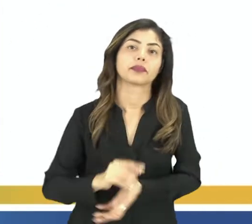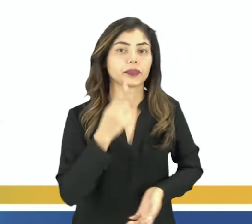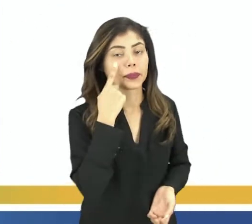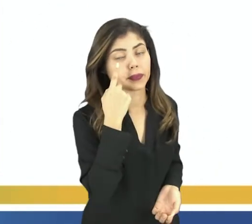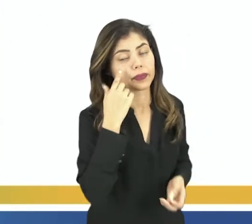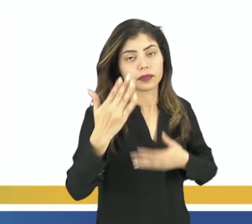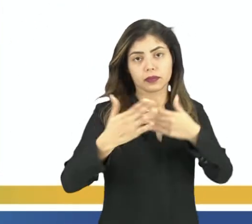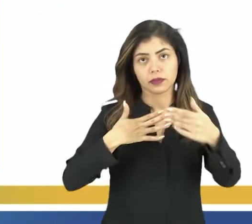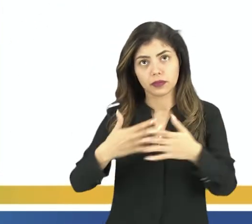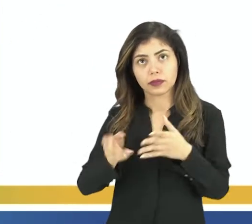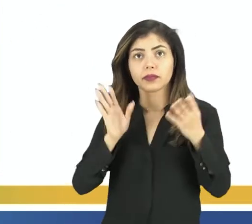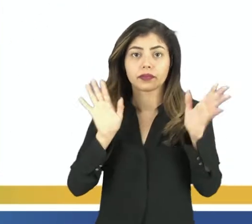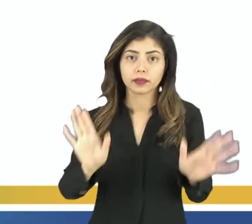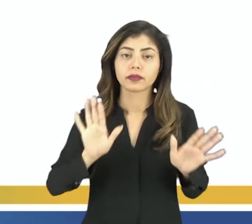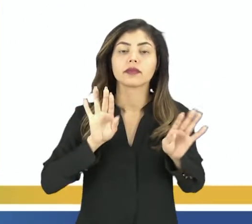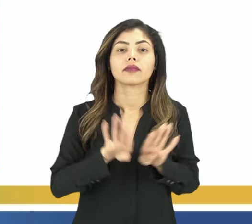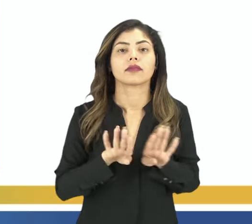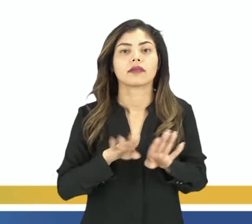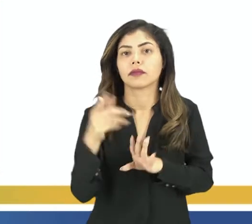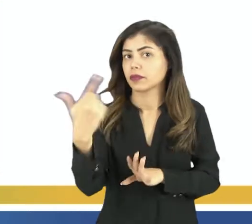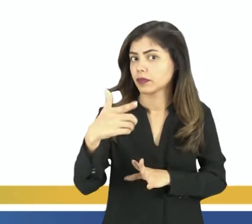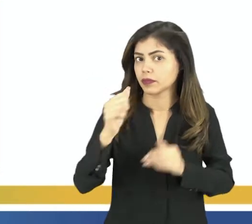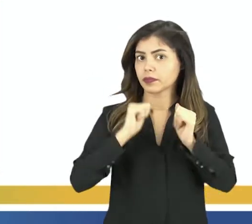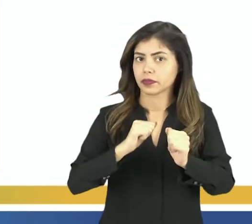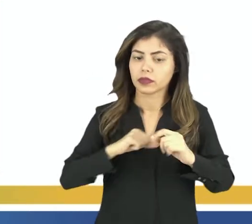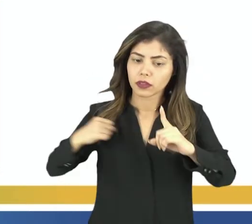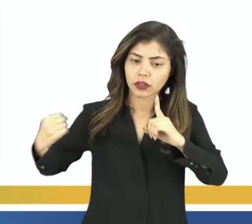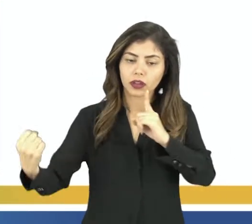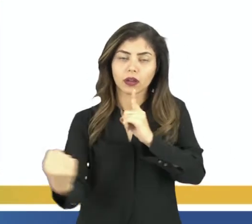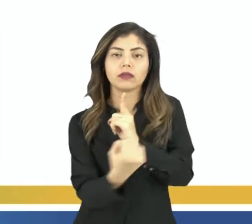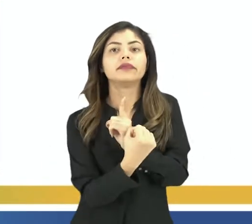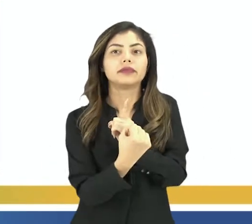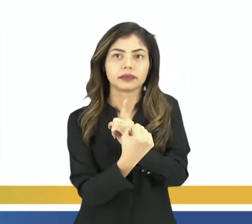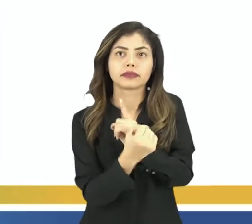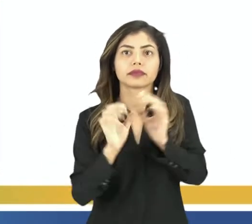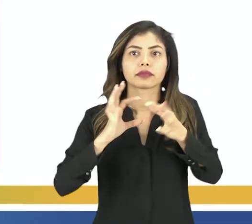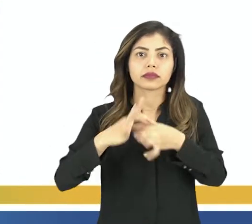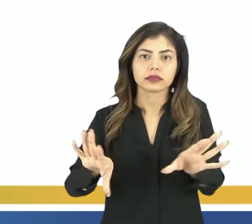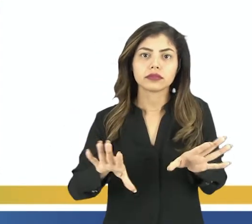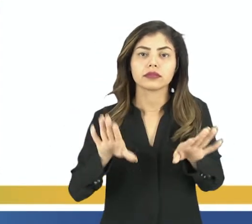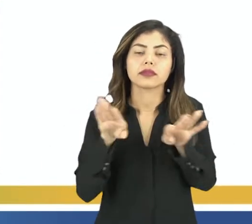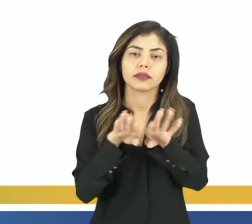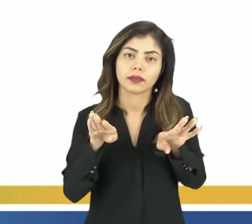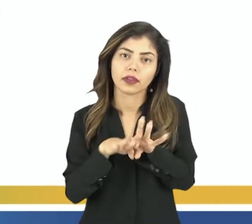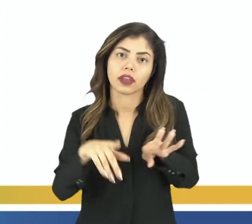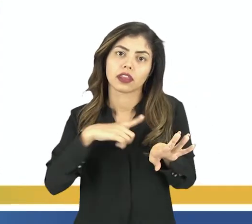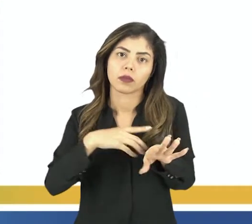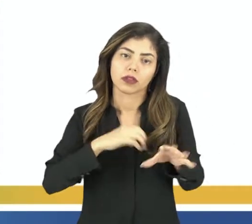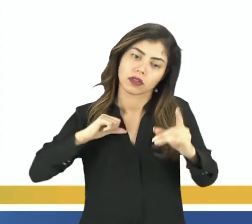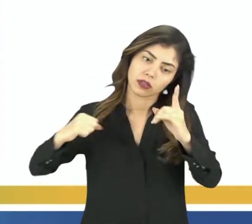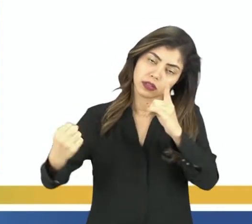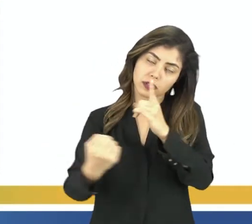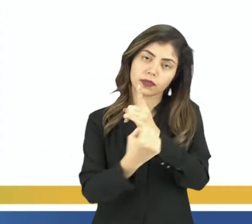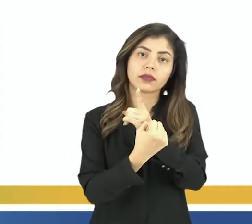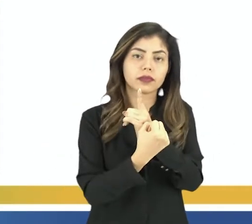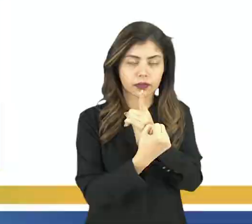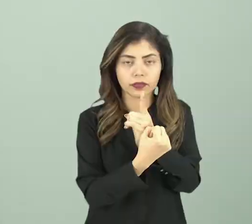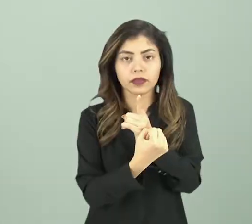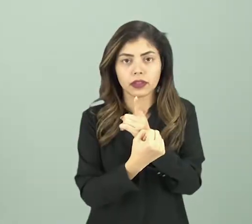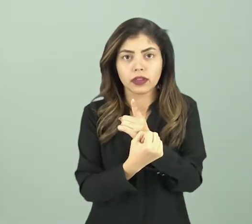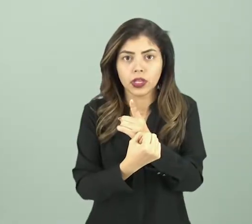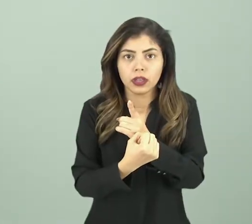acontecendo. De qualquer modo, se a gente não pode ter uma sociedade plenamente livre, nós temos que ter uma sociedade pelo